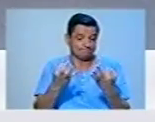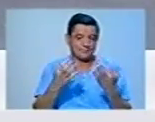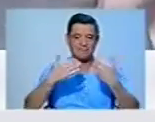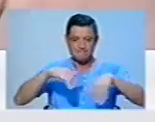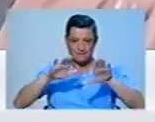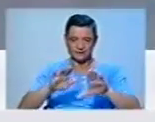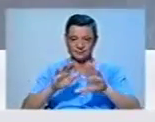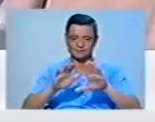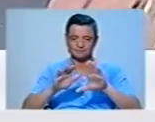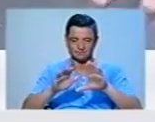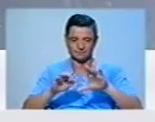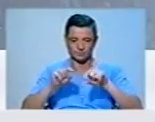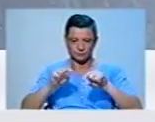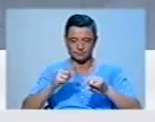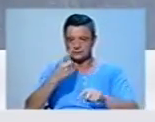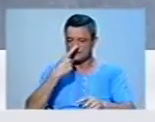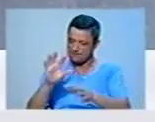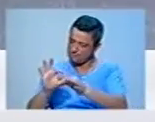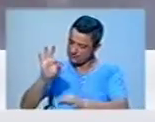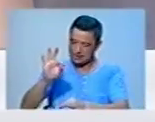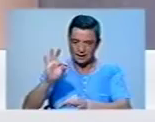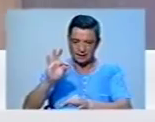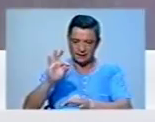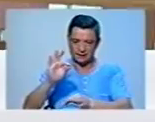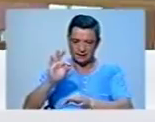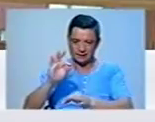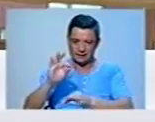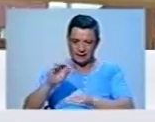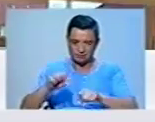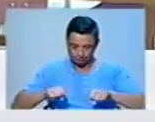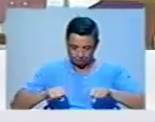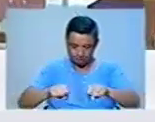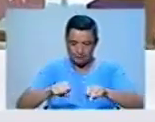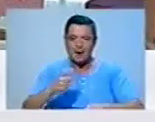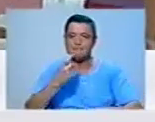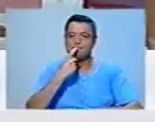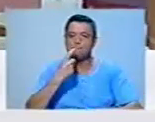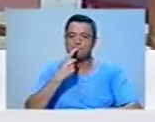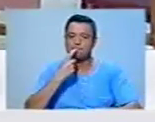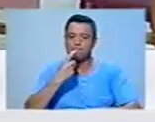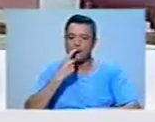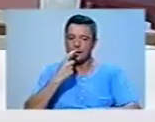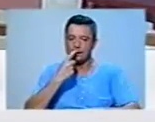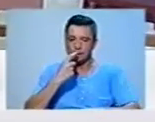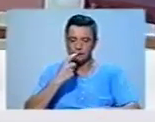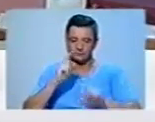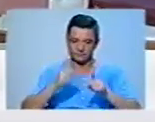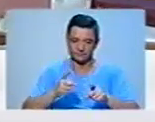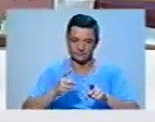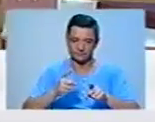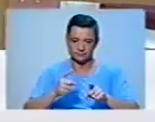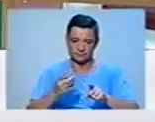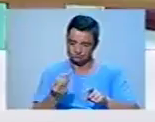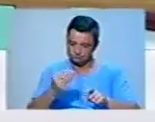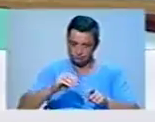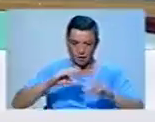Mas, realmente, o meu preferido é trabalhar em cima de uma pedra de mármore ou de granito. Vamos colocar um pedacinho